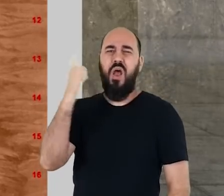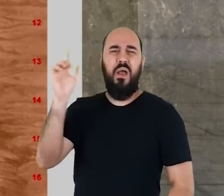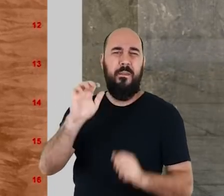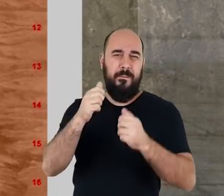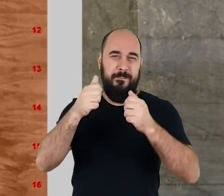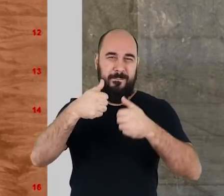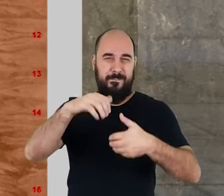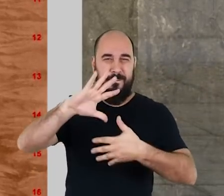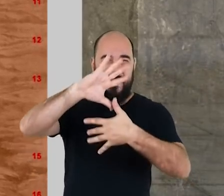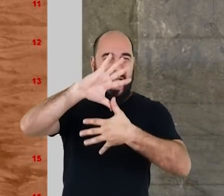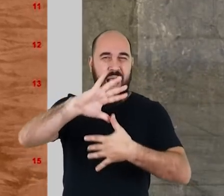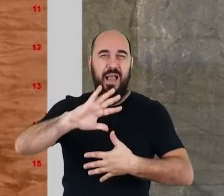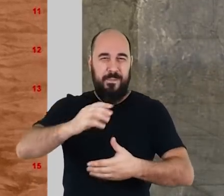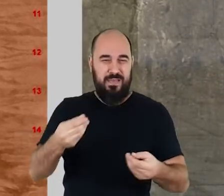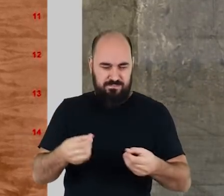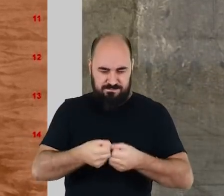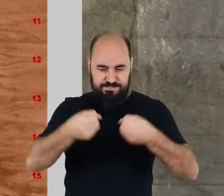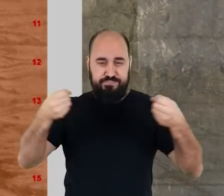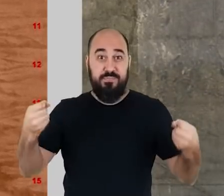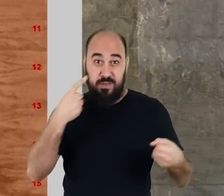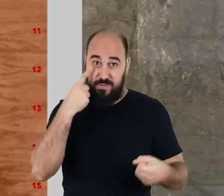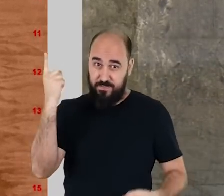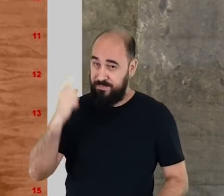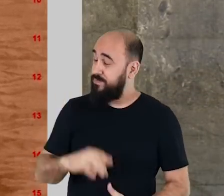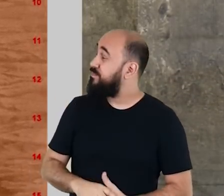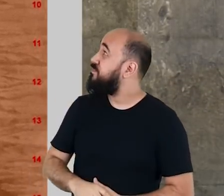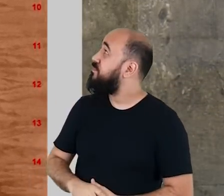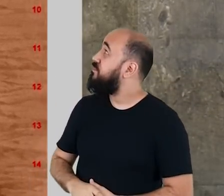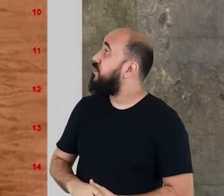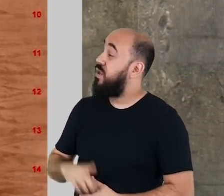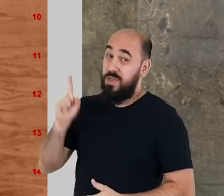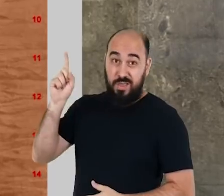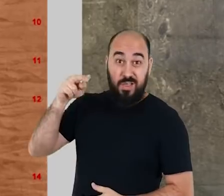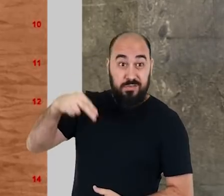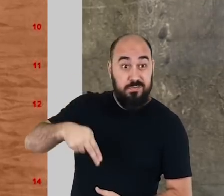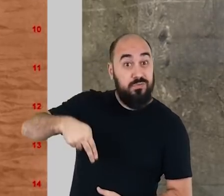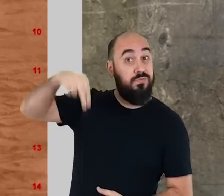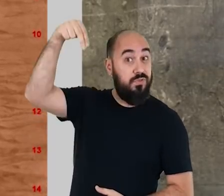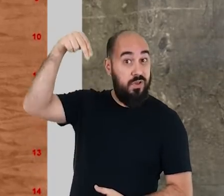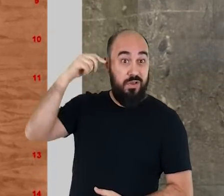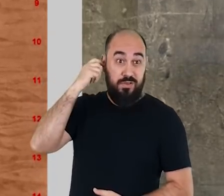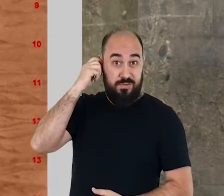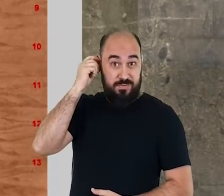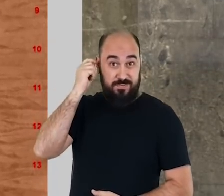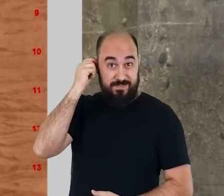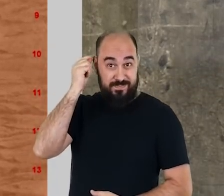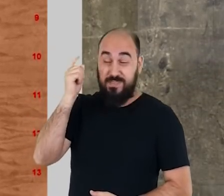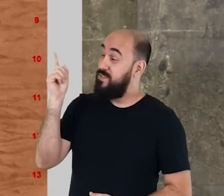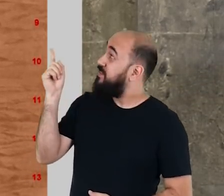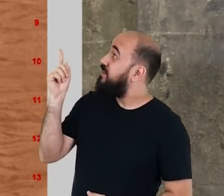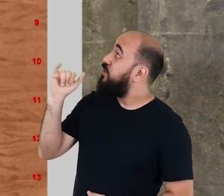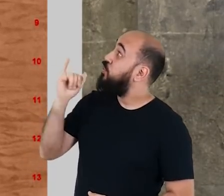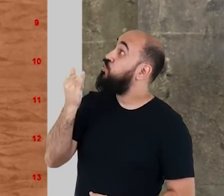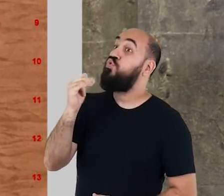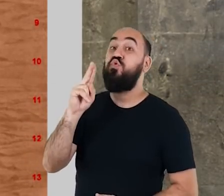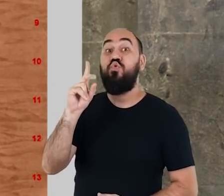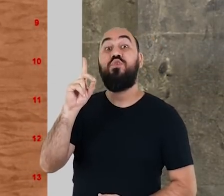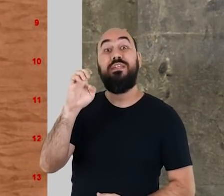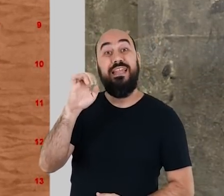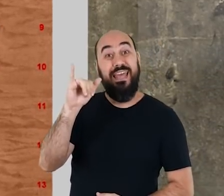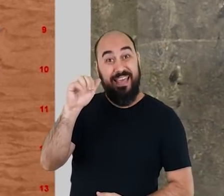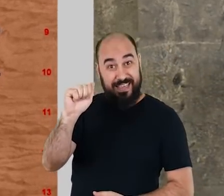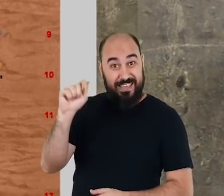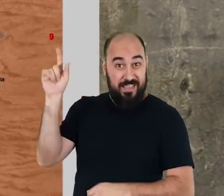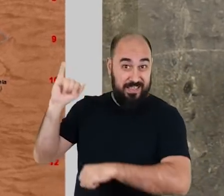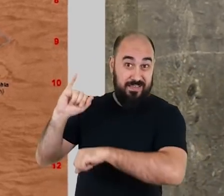A cidade de Tiro ficava ao norte. Aqui embaixo você tem Judeia, Samaria e Galileia, que constituem o território